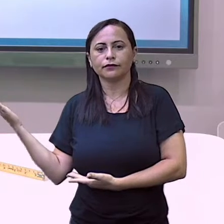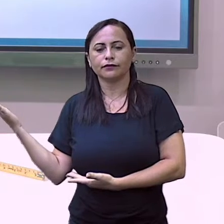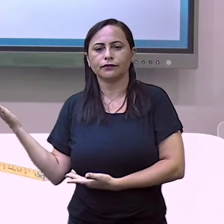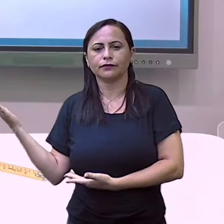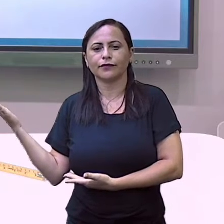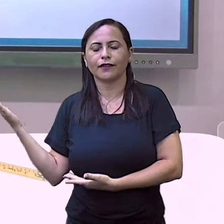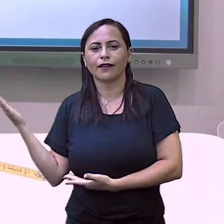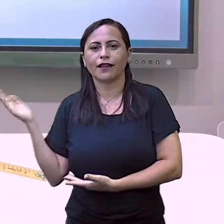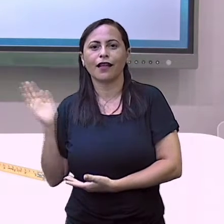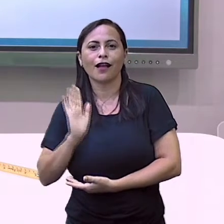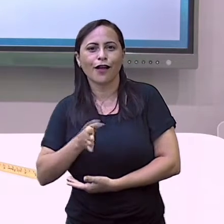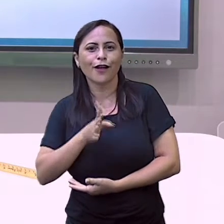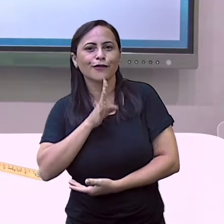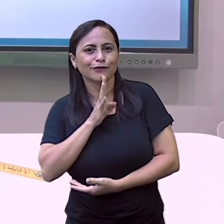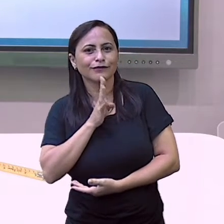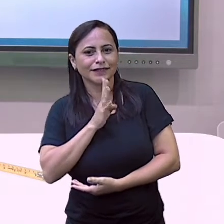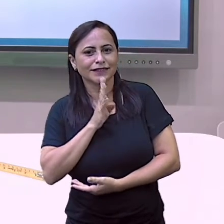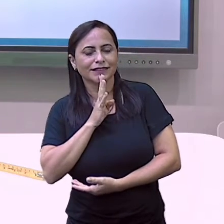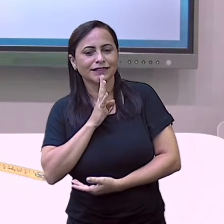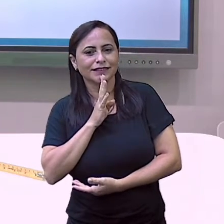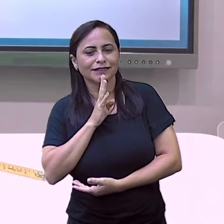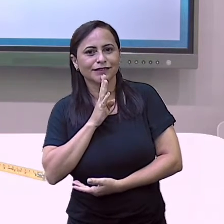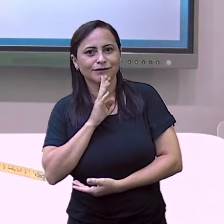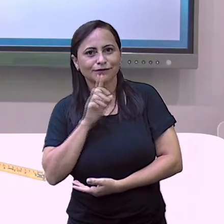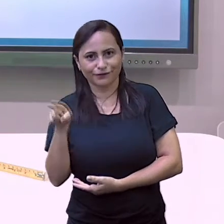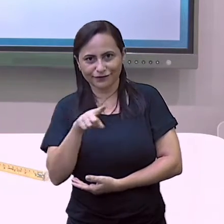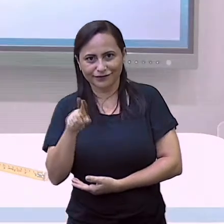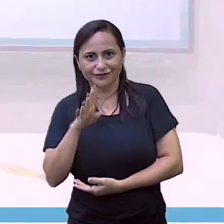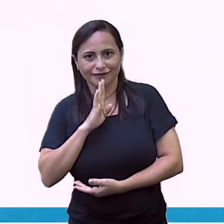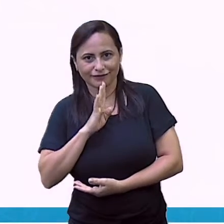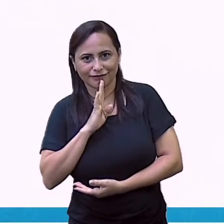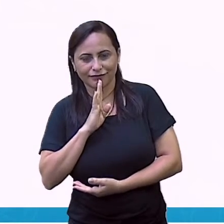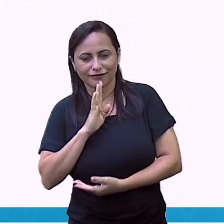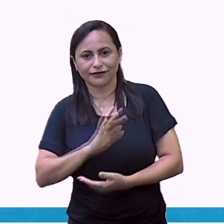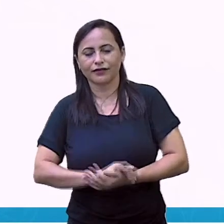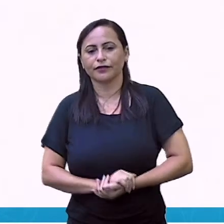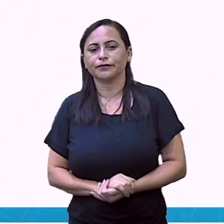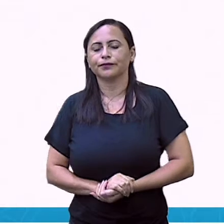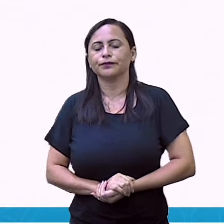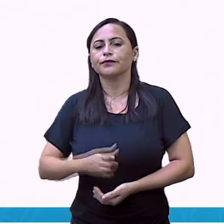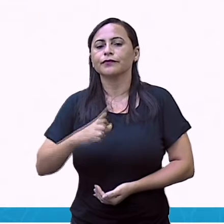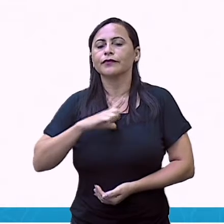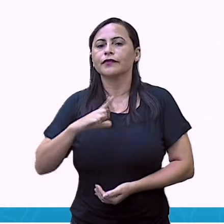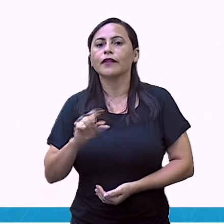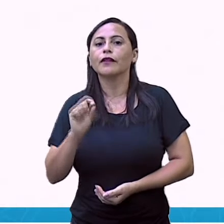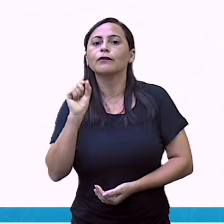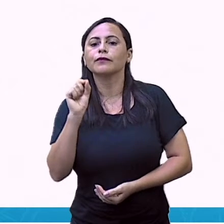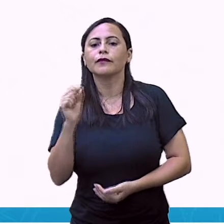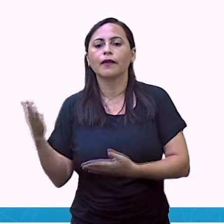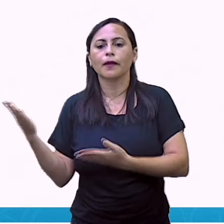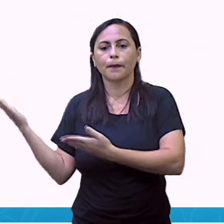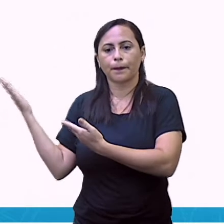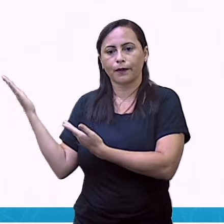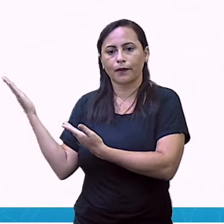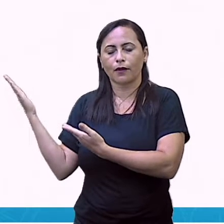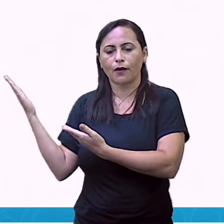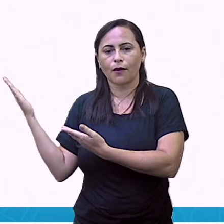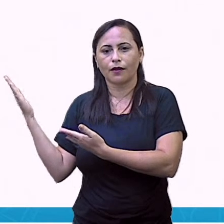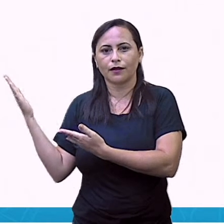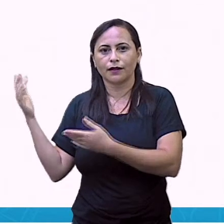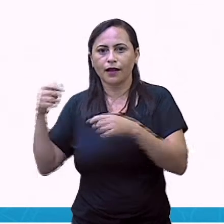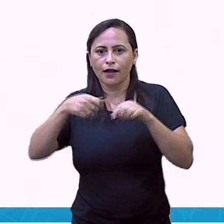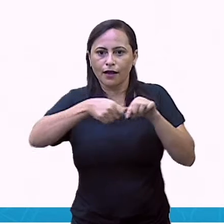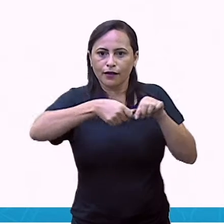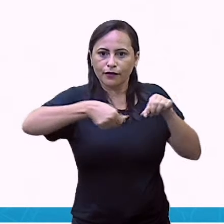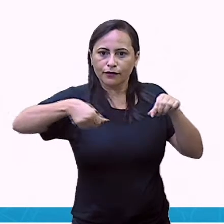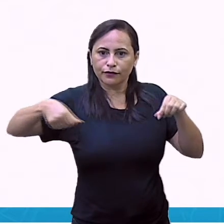Muito conhecido aqui. Você conhece esses instrumentos que estão? Nós temos aqui a fita métrica. Quem utiliza